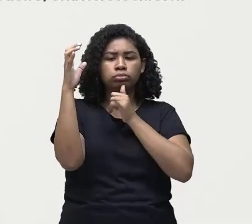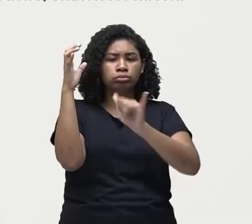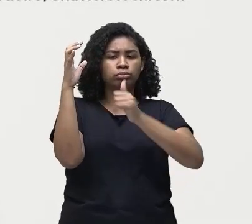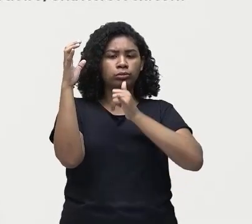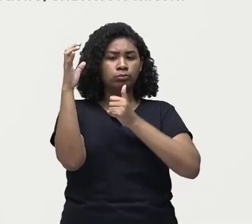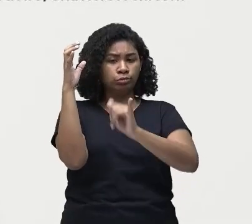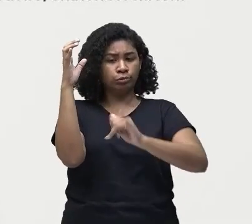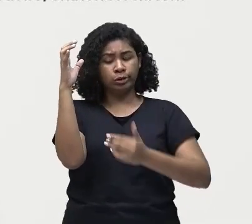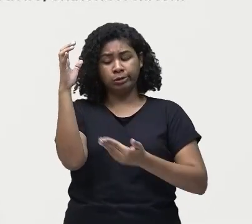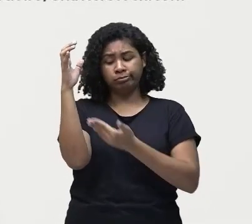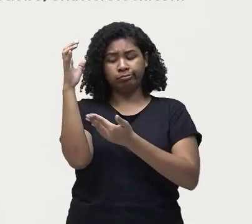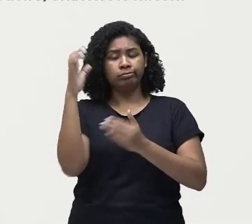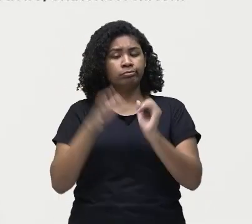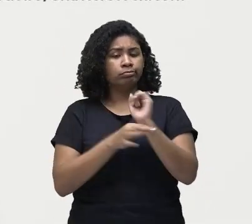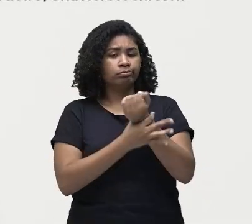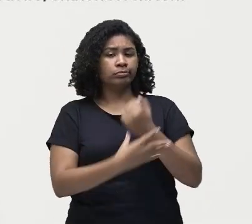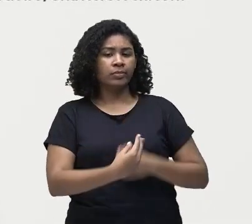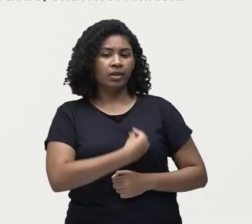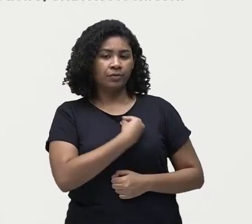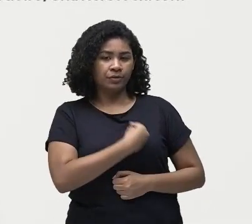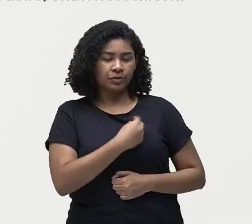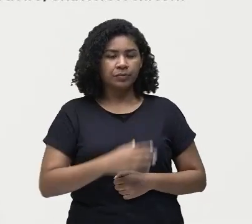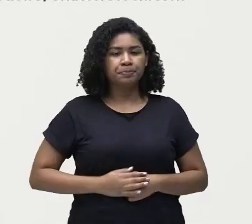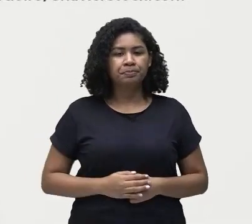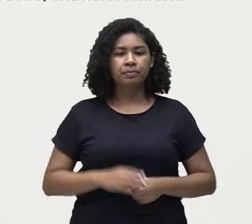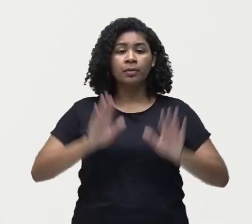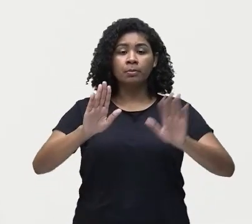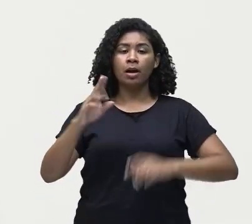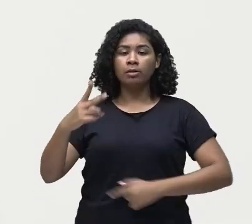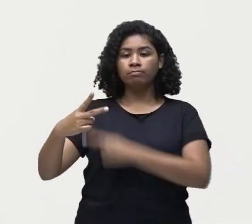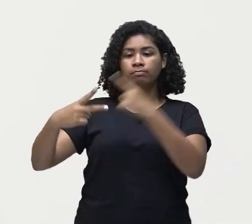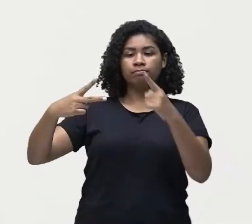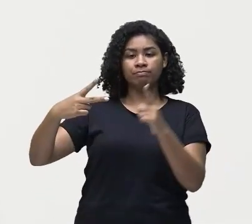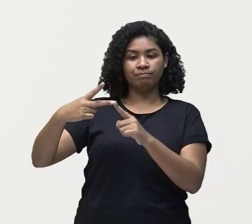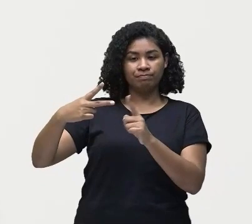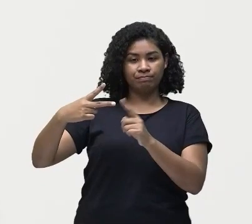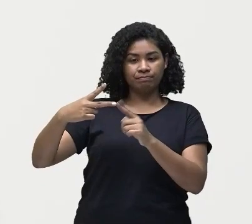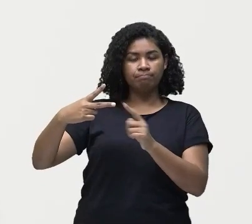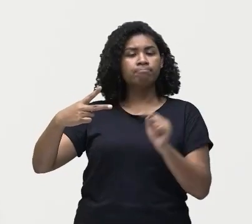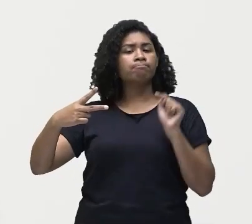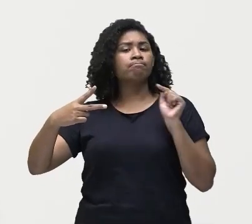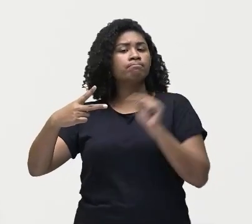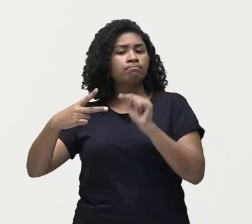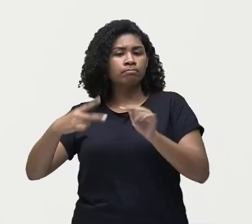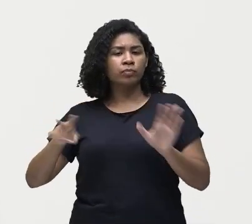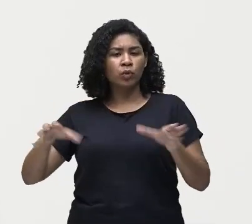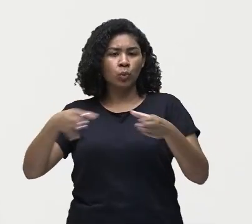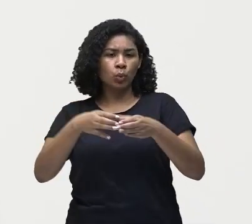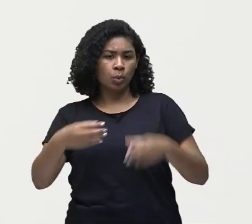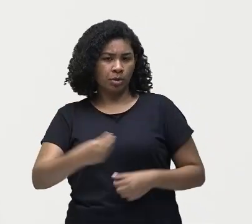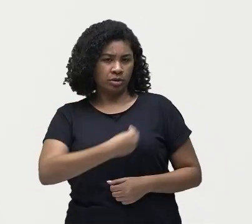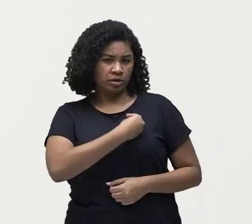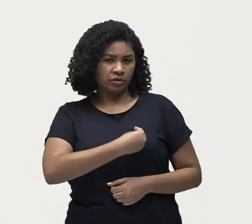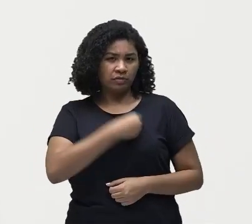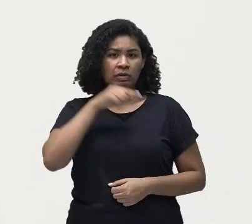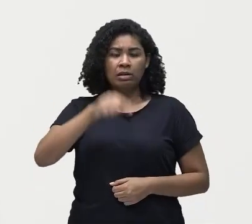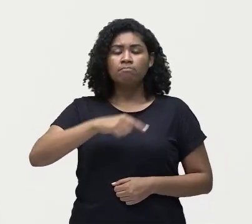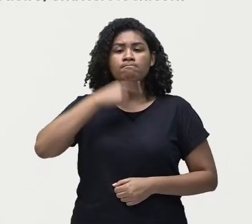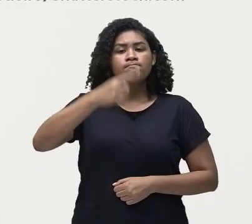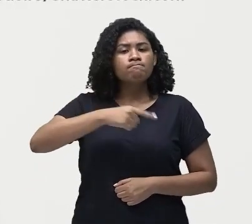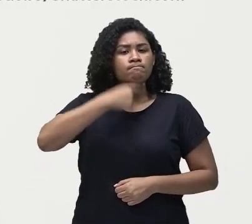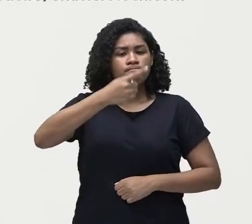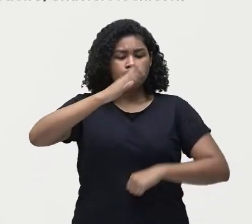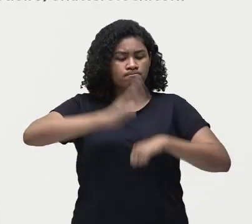alimento. E os seres heterótrofos ou heterótrofos são seres que não